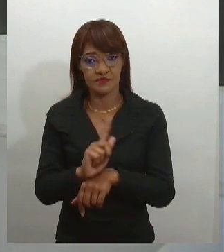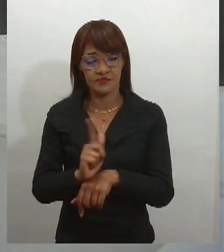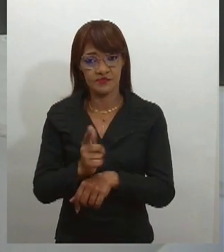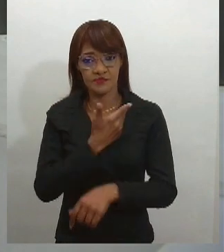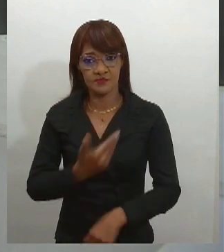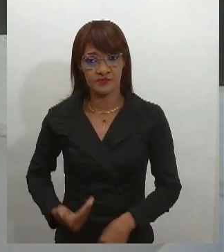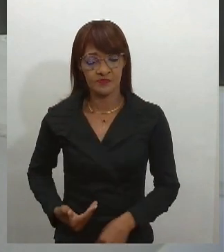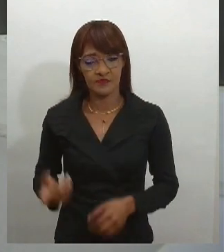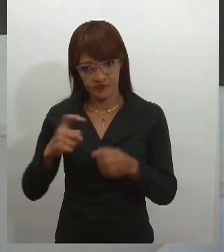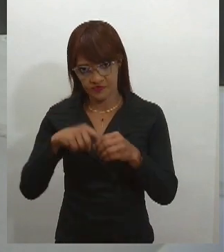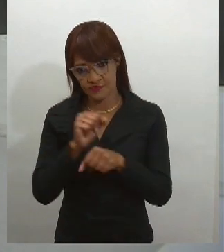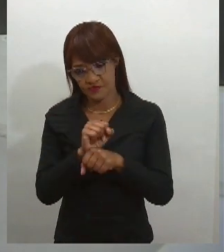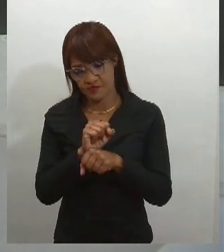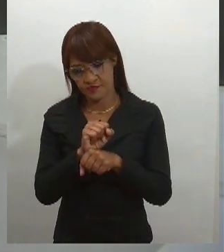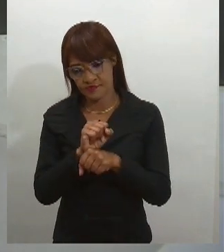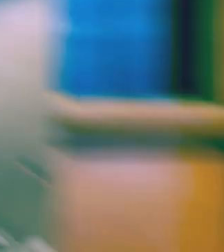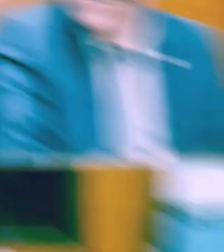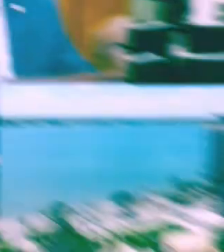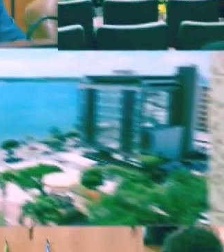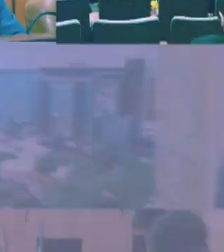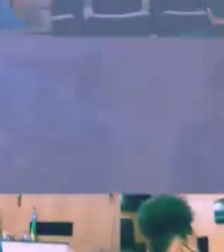já.